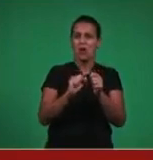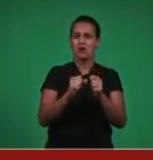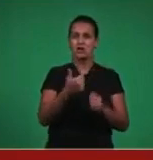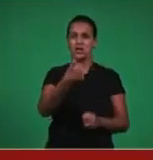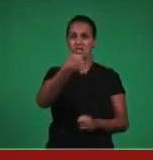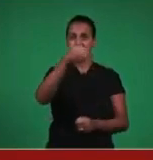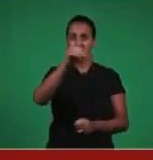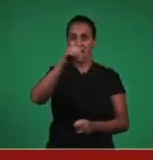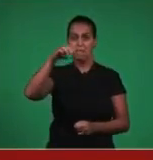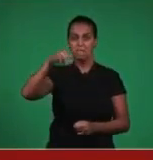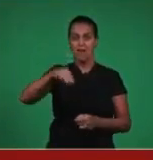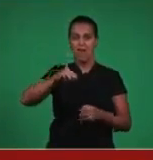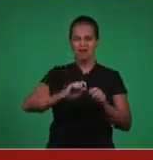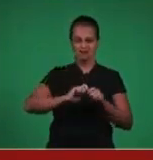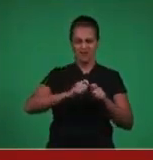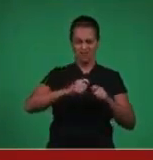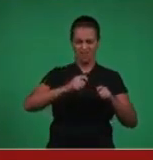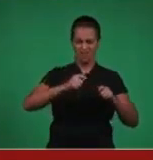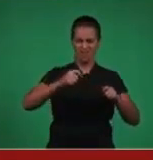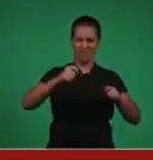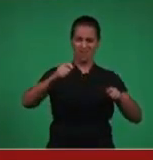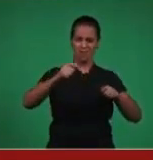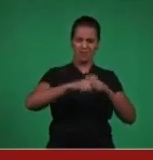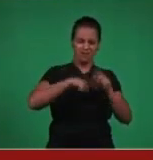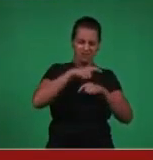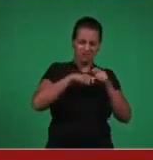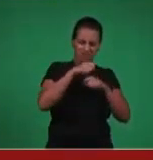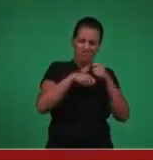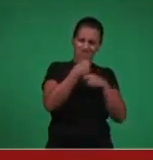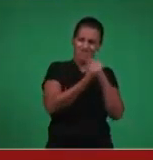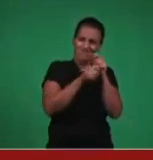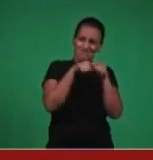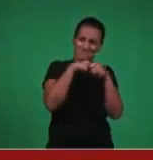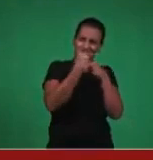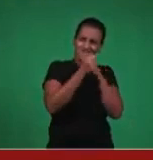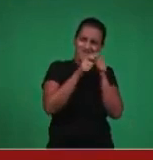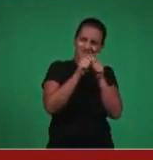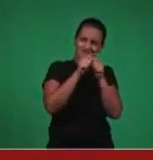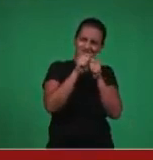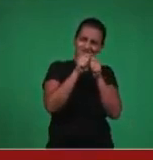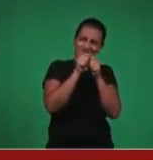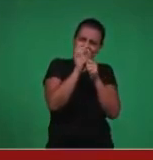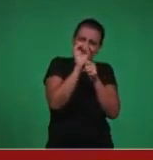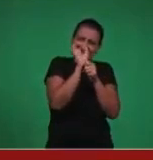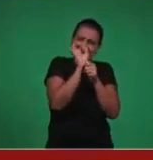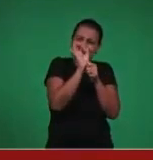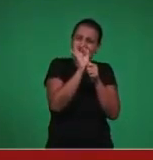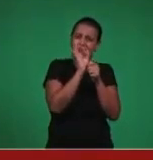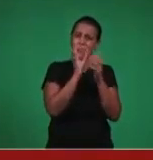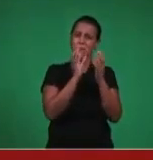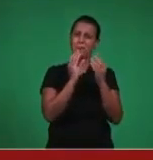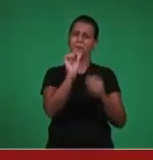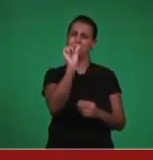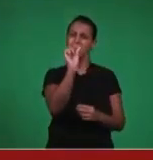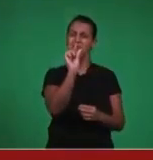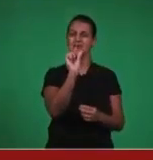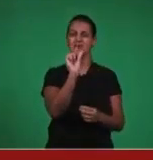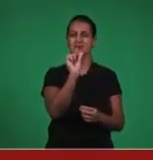É algo impressionante. Ela fica totalmente anovelada, enroladinha ali dentro. Mas mais impressionante ainda, porque ela tem